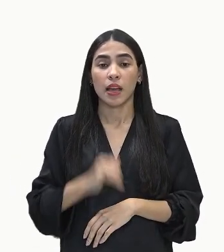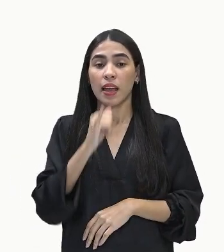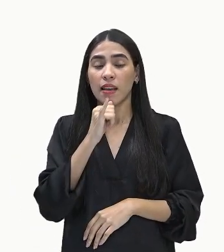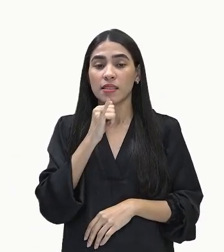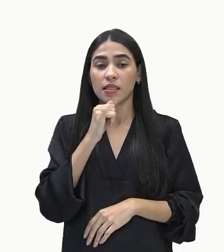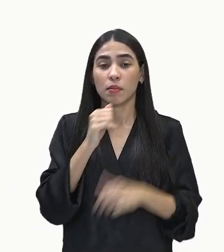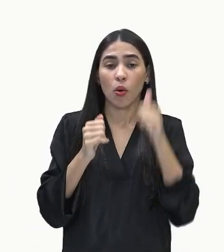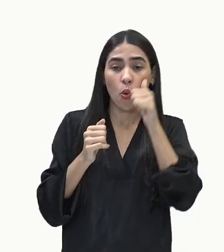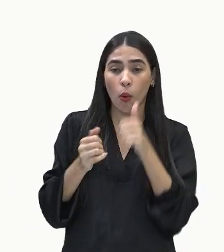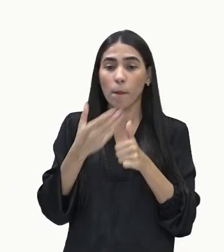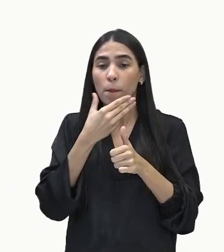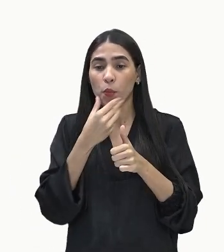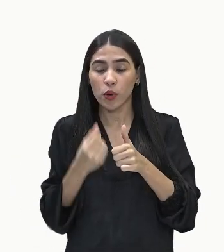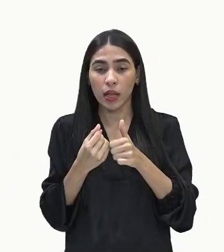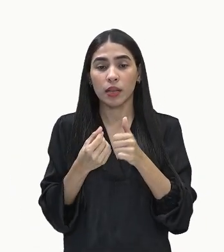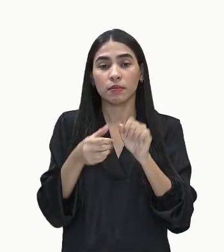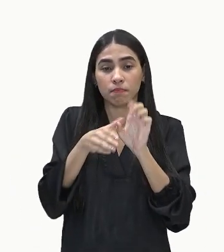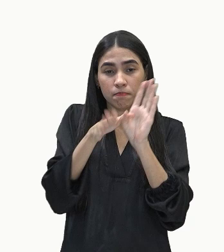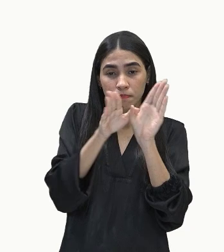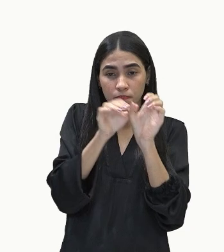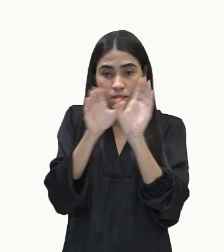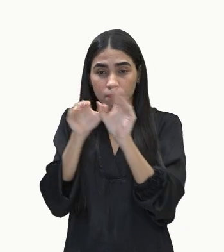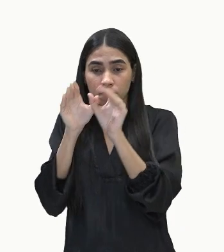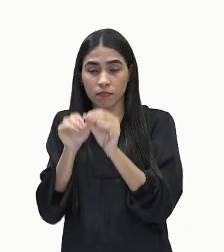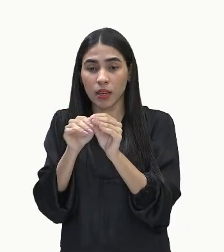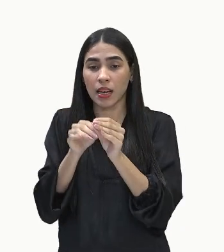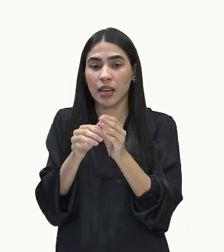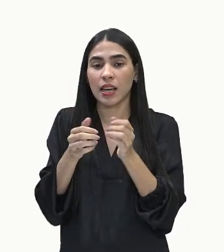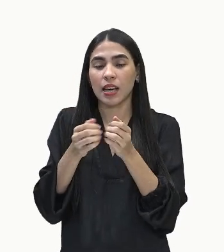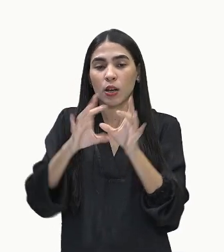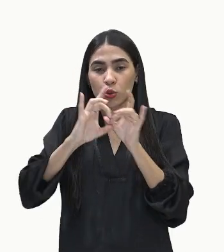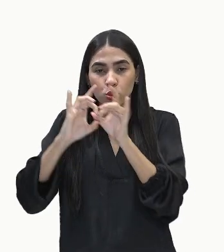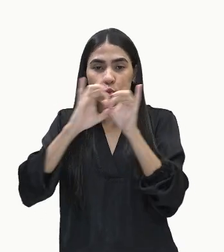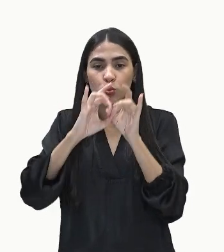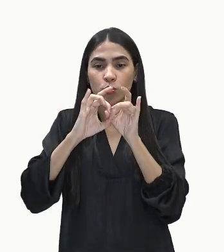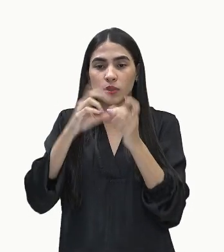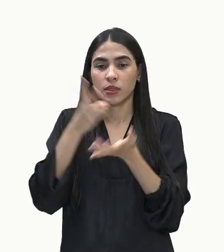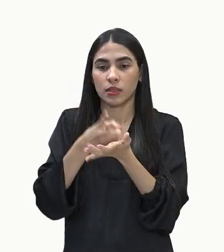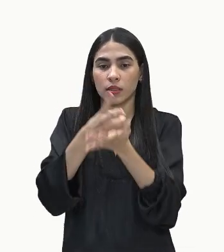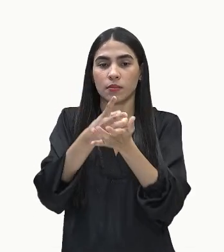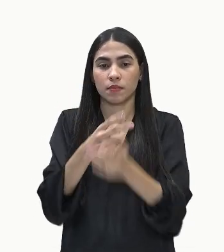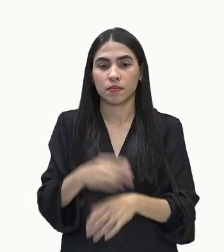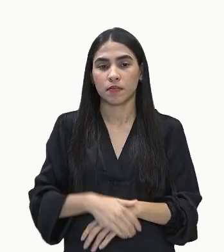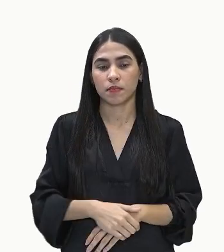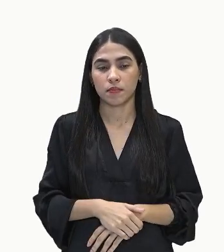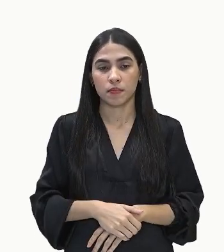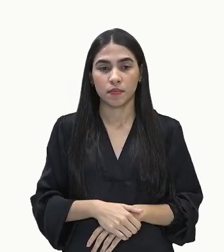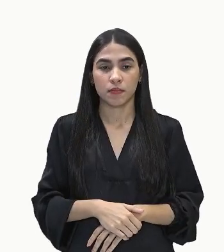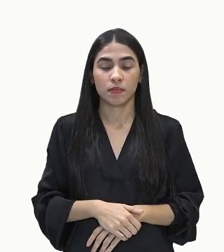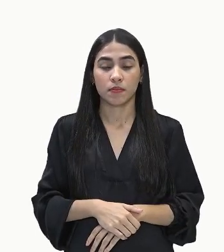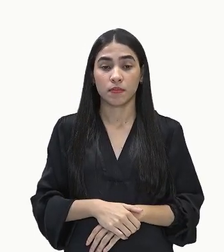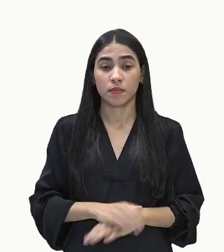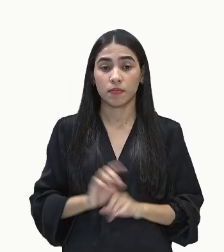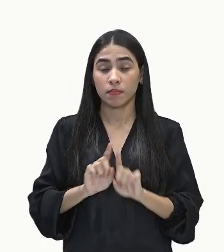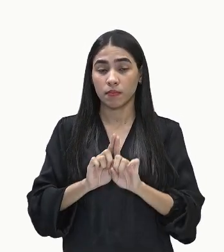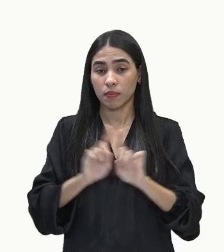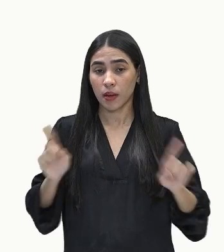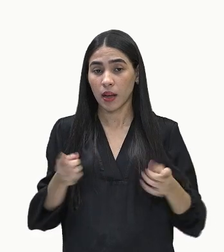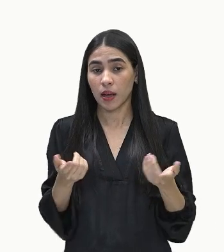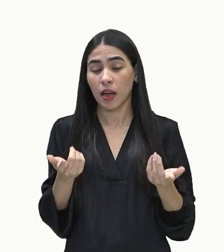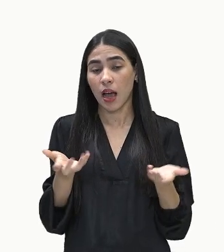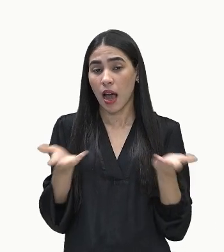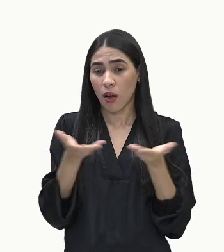parceiro vai ser para a vida toda. Olha só que interessante sobre esses indivíduos. O que a gente vai ver